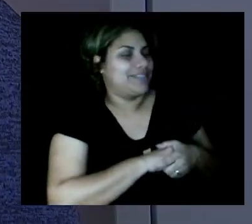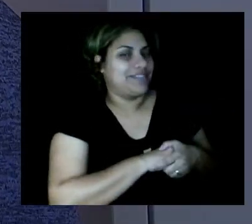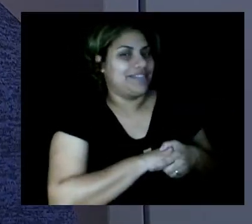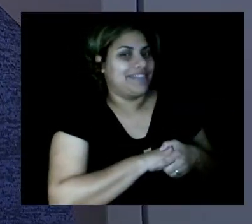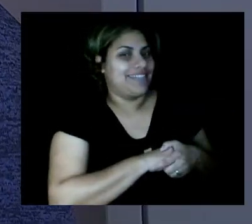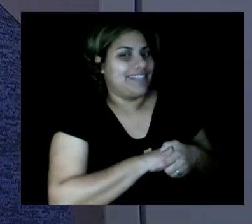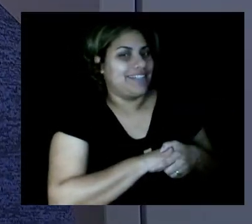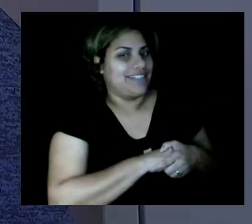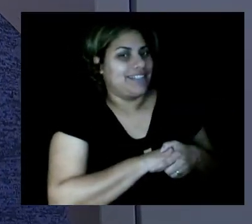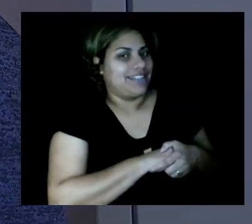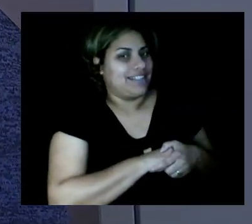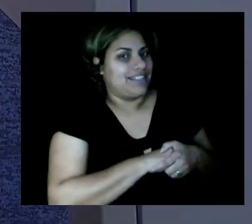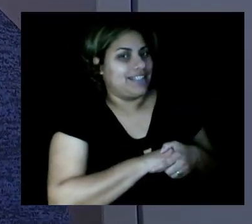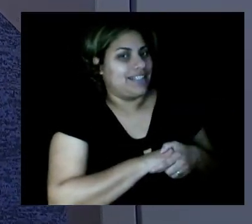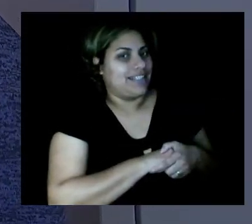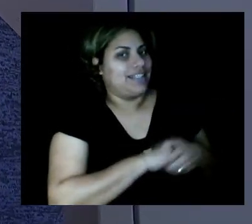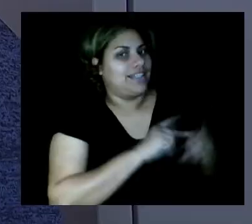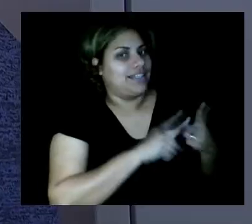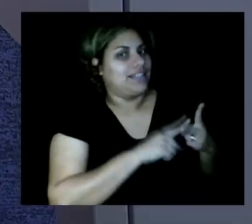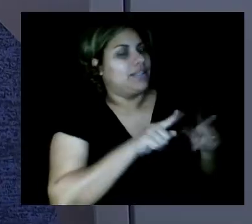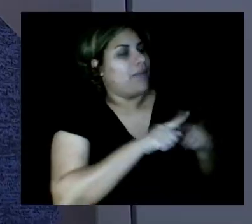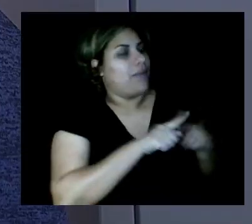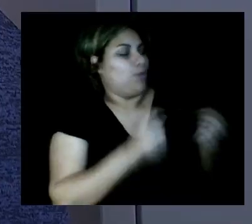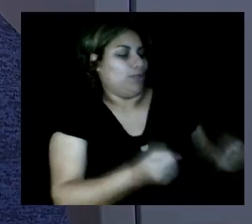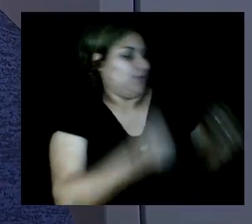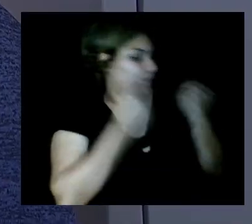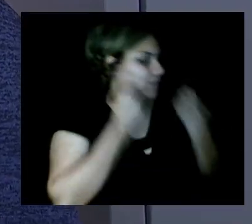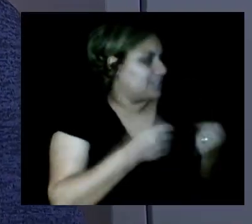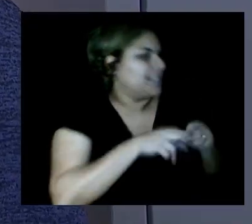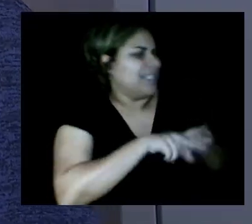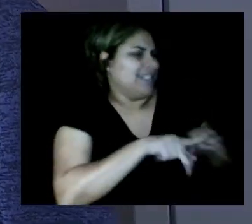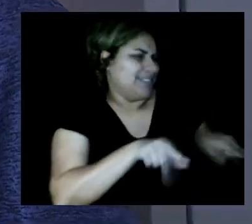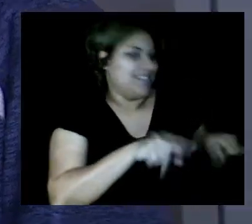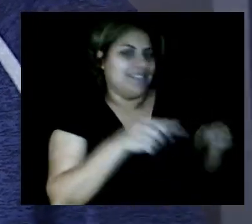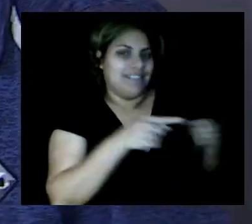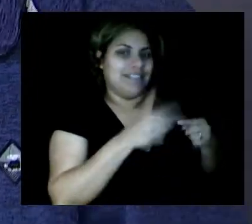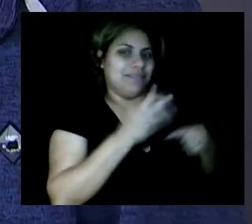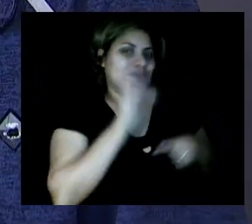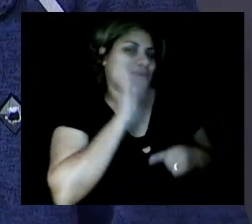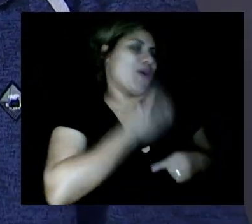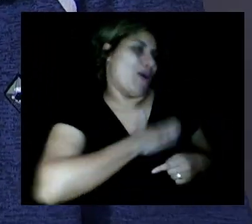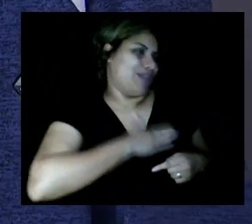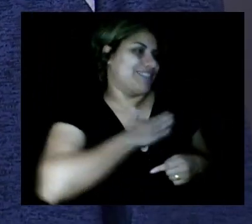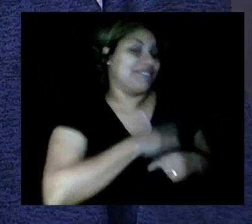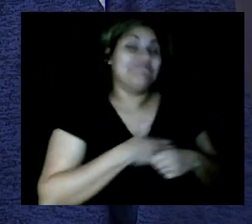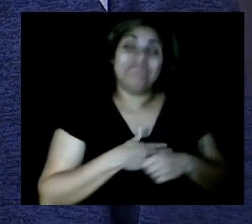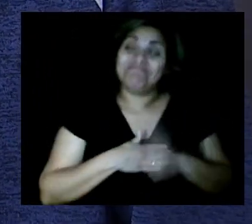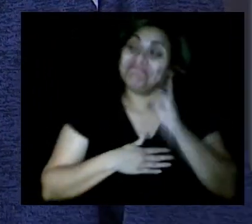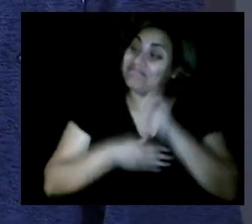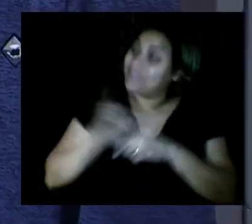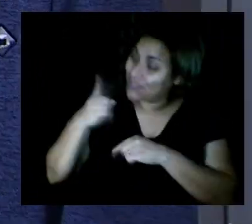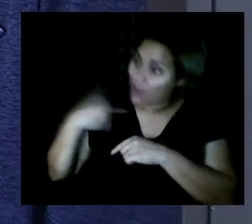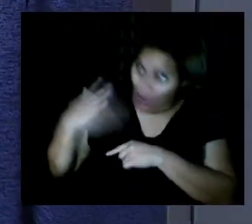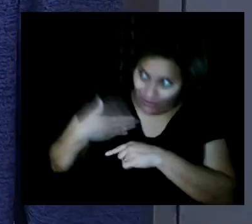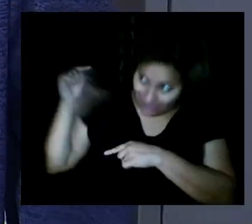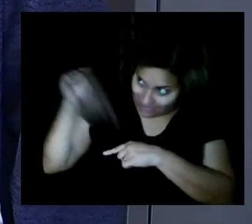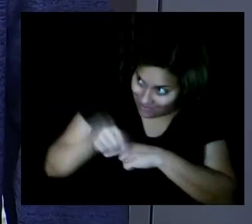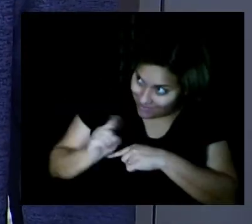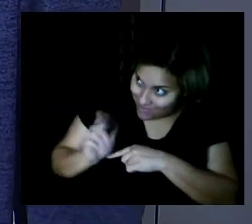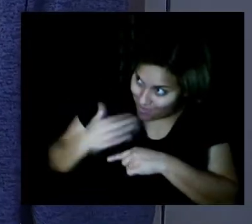correndo, educação física, essas coisas bacana. Você gosta de vir pra cá? Um